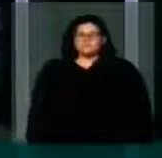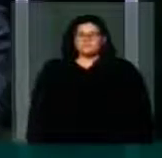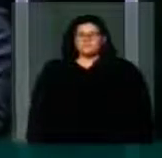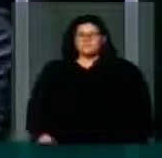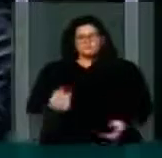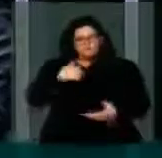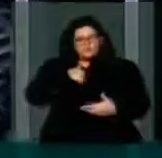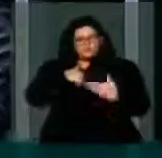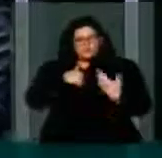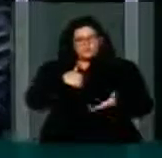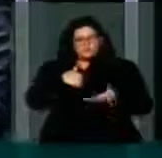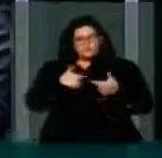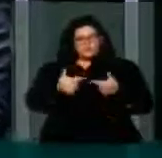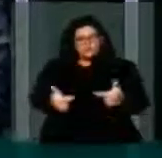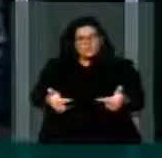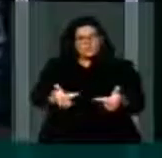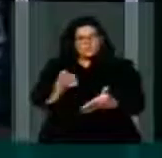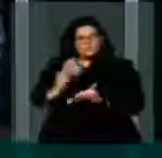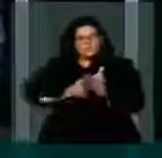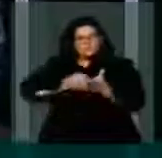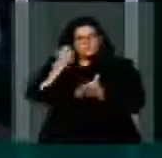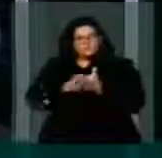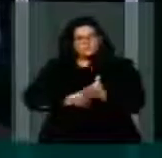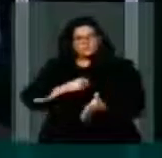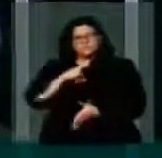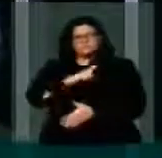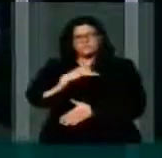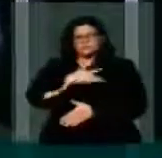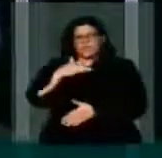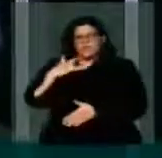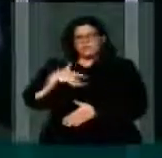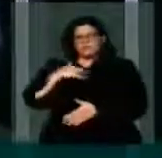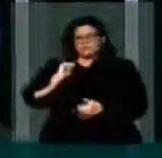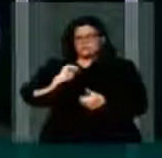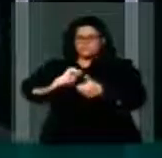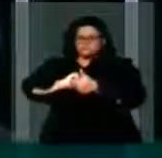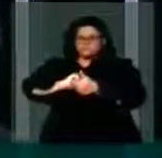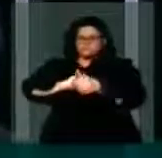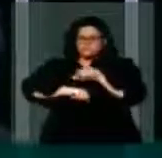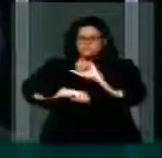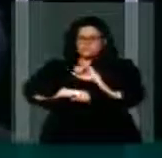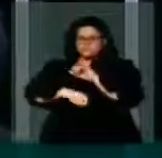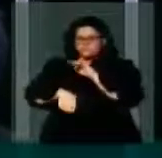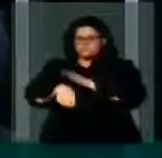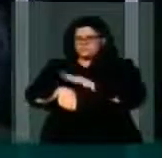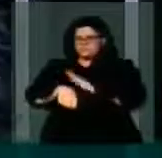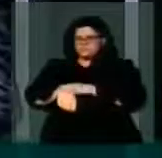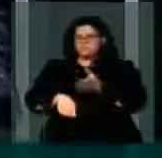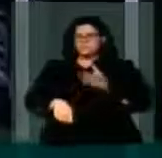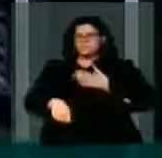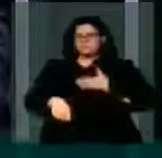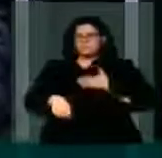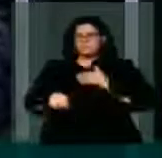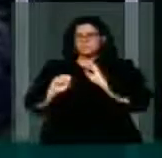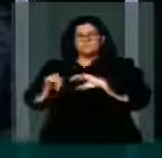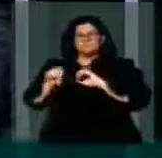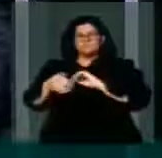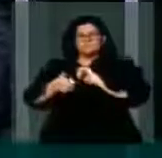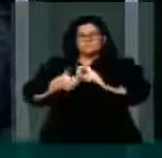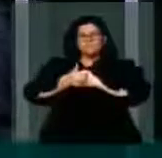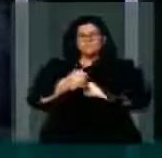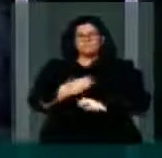Estarei lutando para que tenhamos saúde de qualidade com o meu mandato, no que depender de mim, educação de qualidade, qualidade de